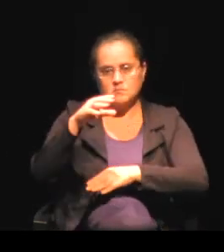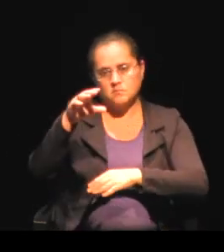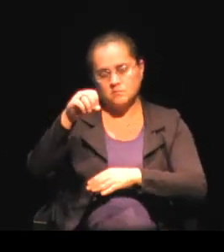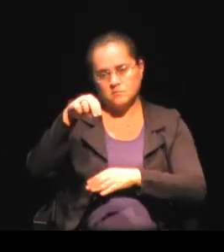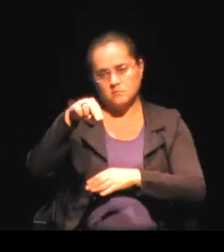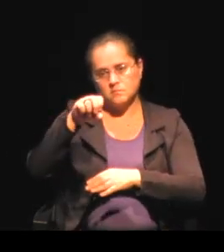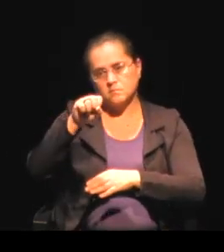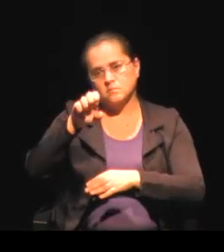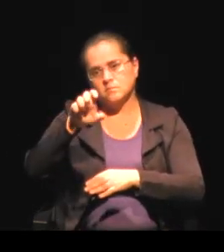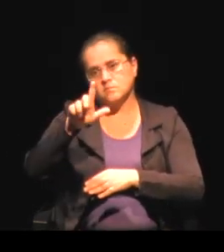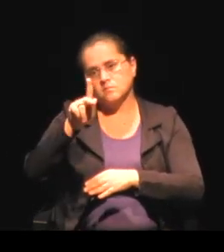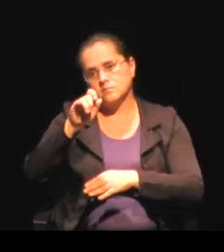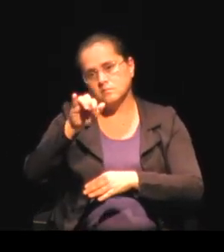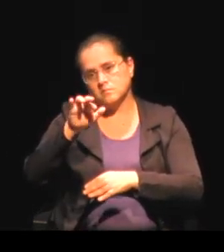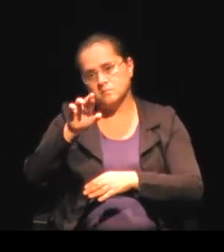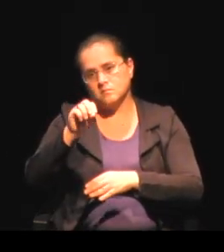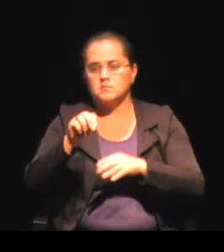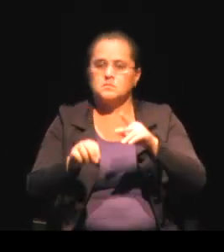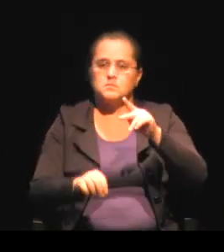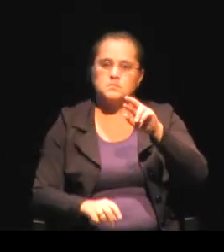outra conexão, é a rua Conselheiro Crispiniano.